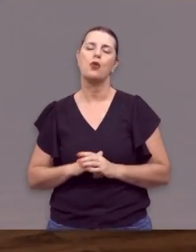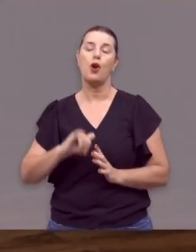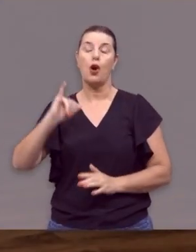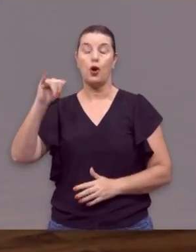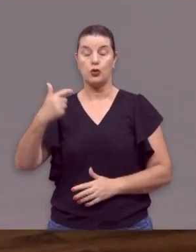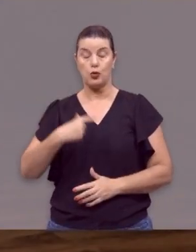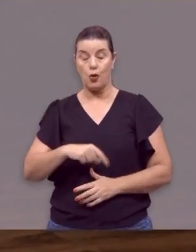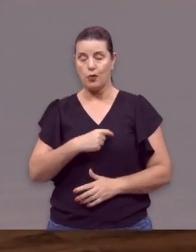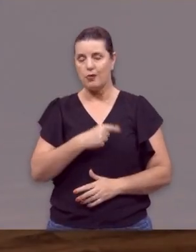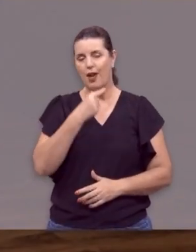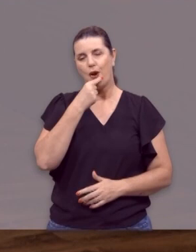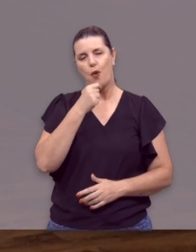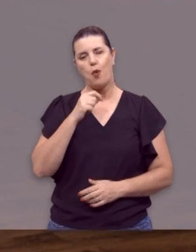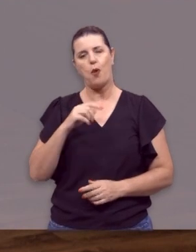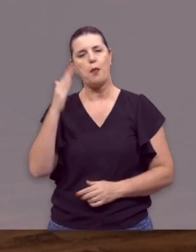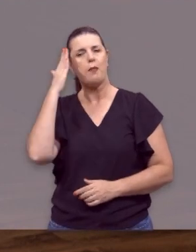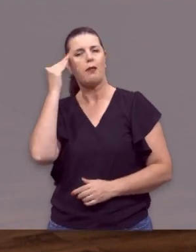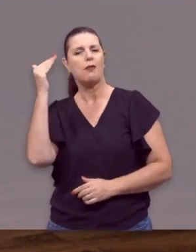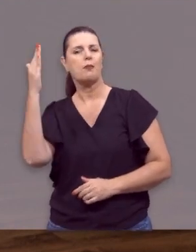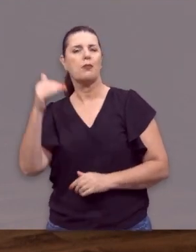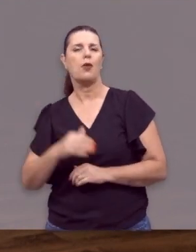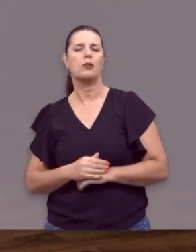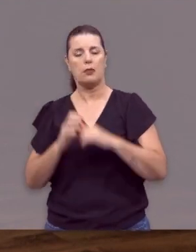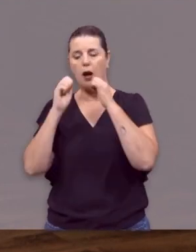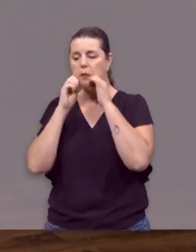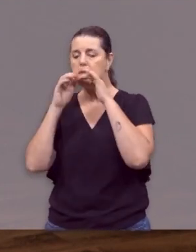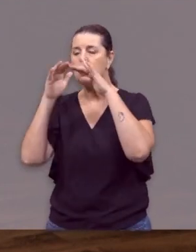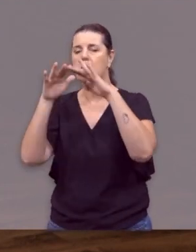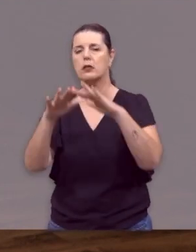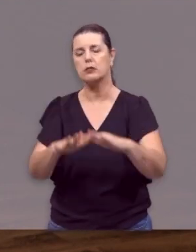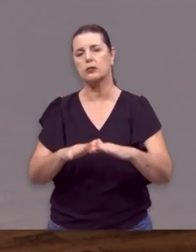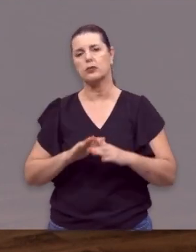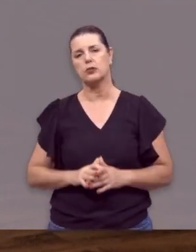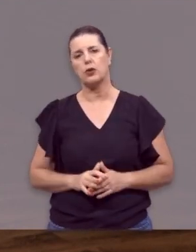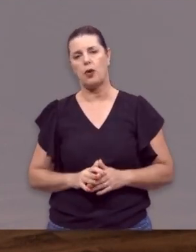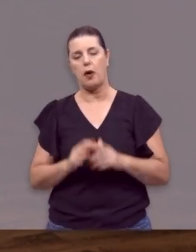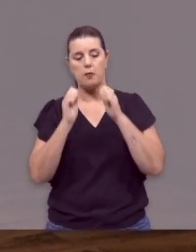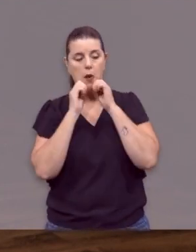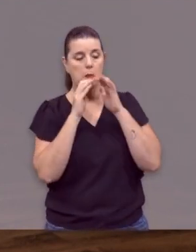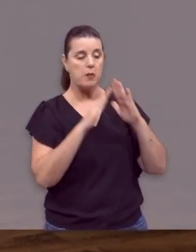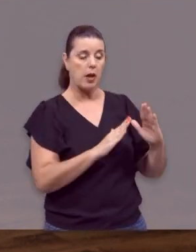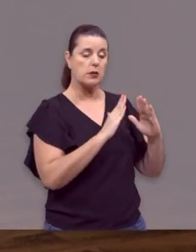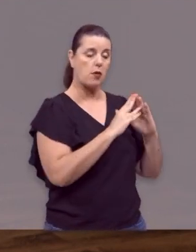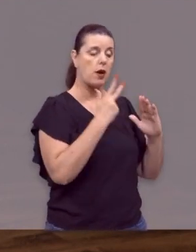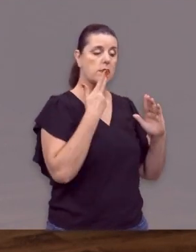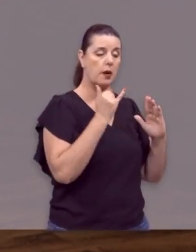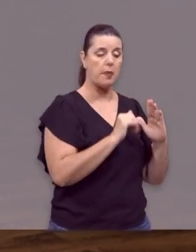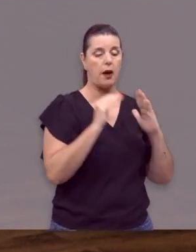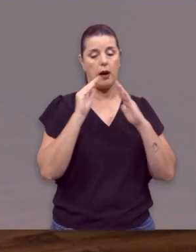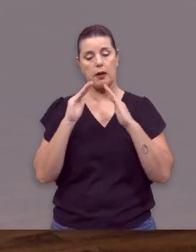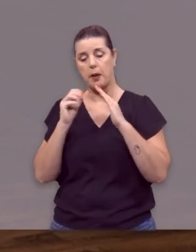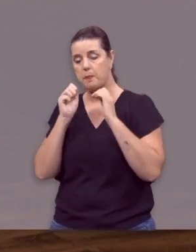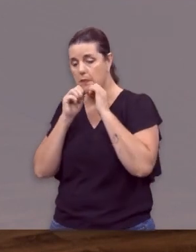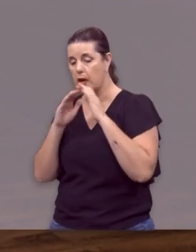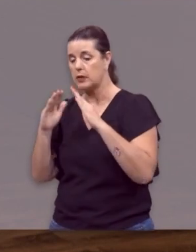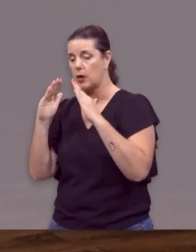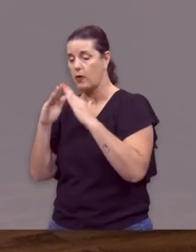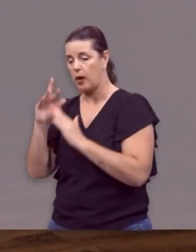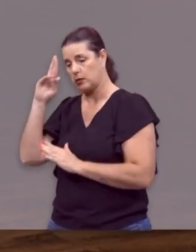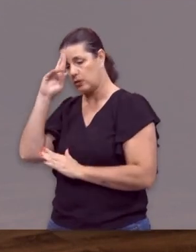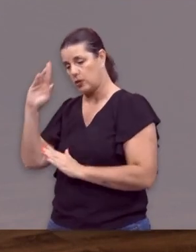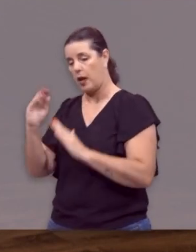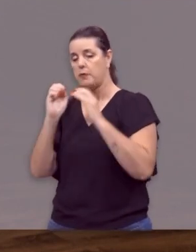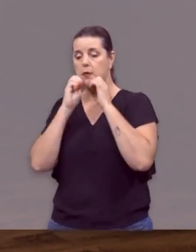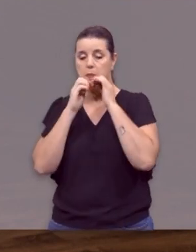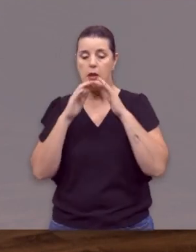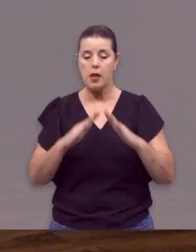homem frutífero. É um abençoador. Eu fui uma bênção na casa do seu pai, uma bênção na casa de Potifar, uma bênção na